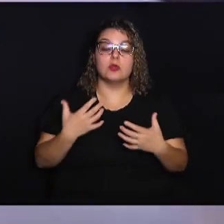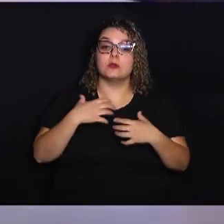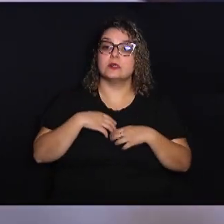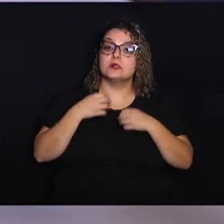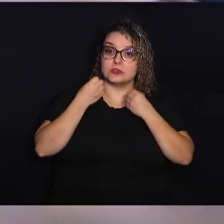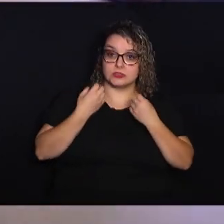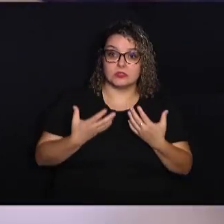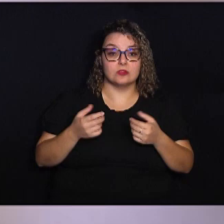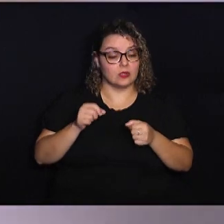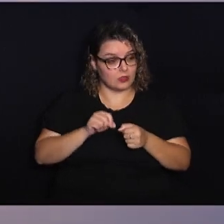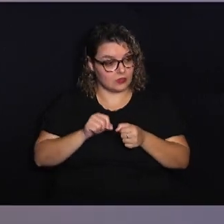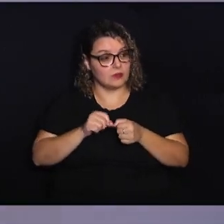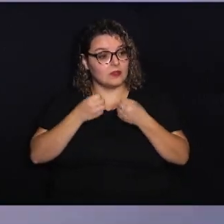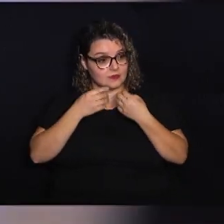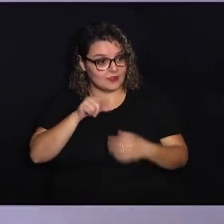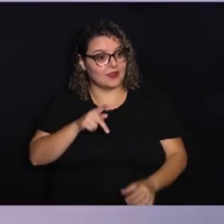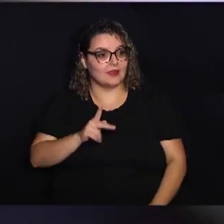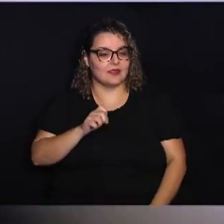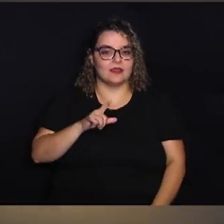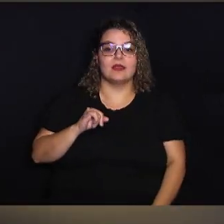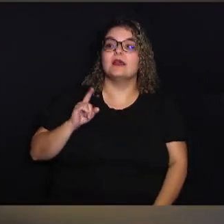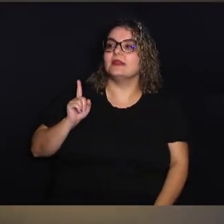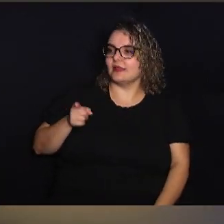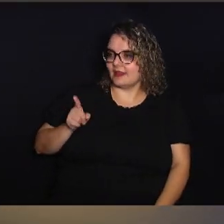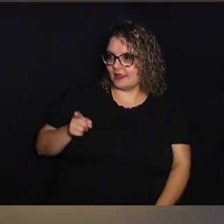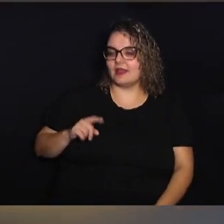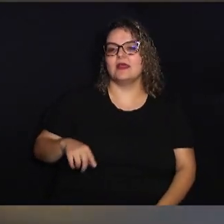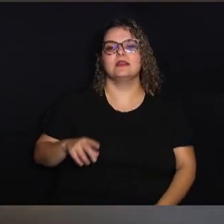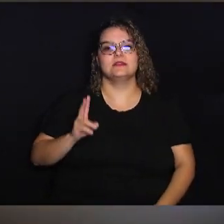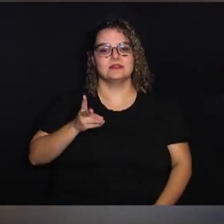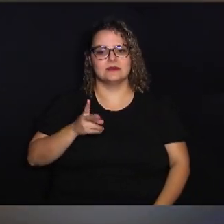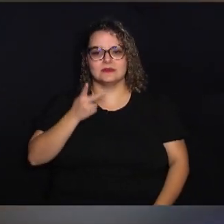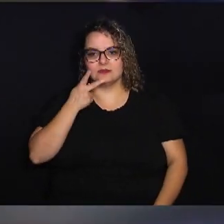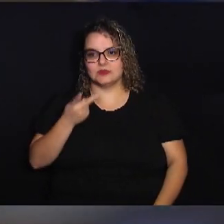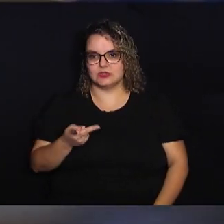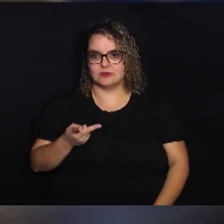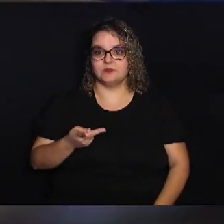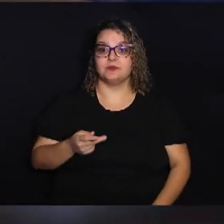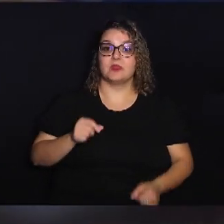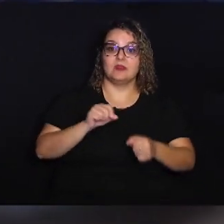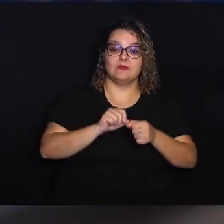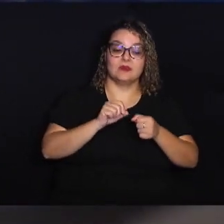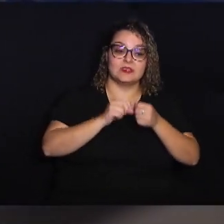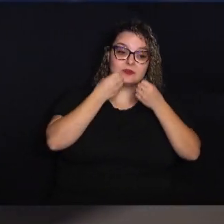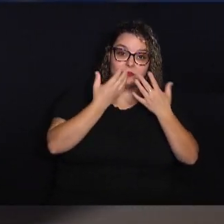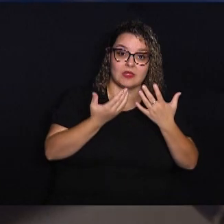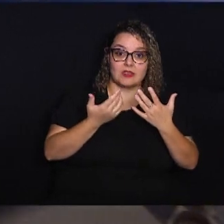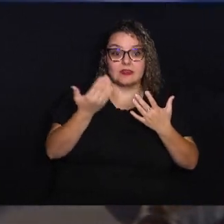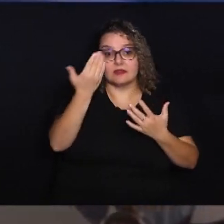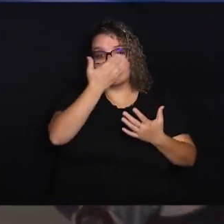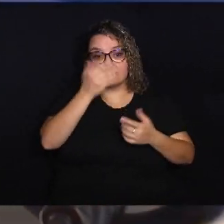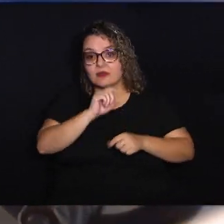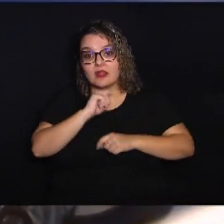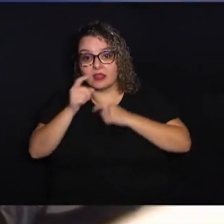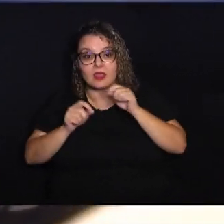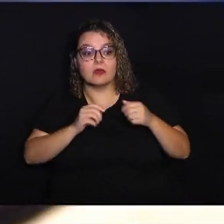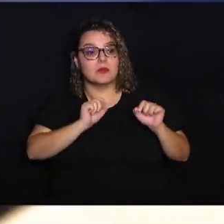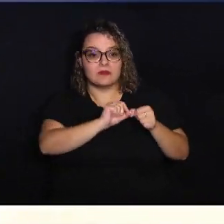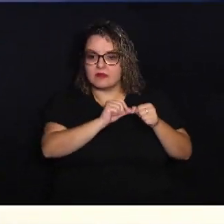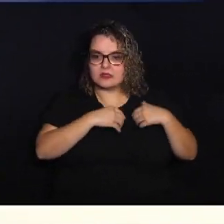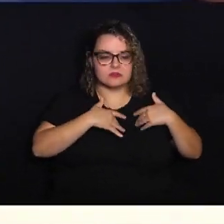horário aqui do Hemocentro? Bom, as doações elas podem ser realizadas nos postos fixos. Nós temos Hemocentro Unicamp, Hospital Estadual